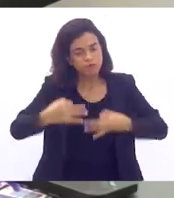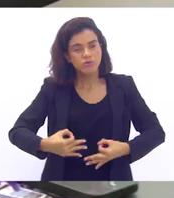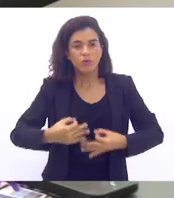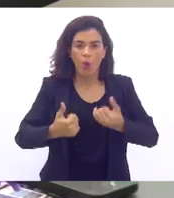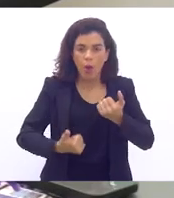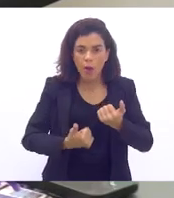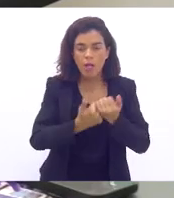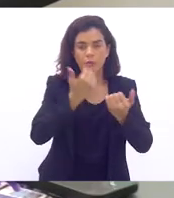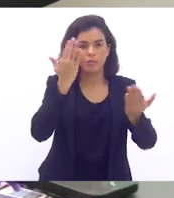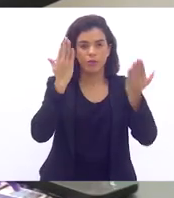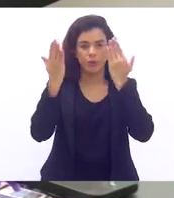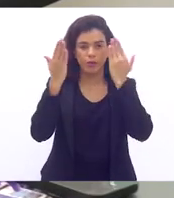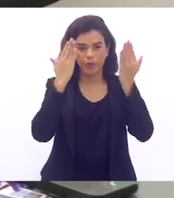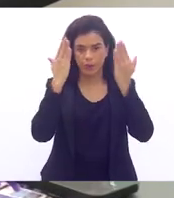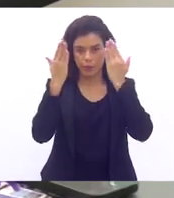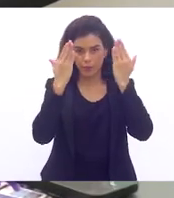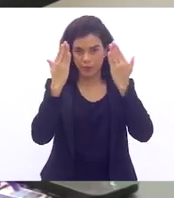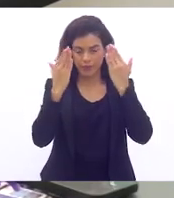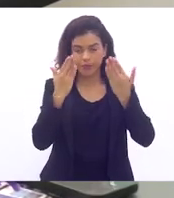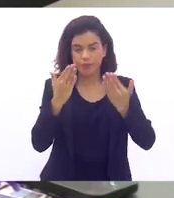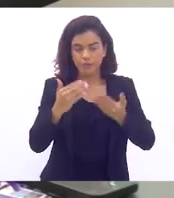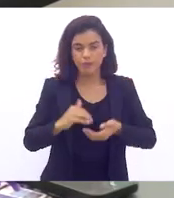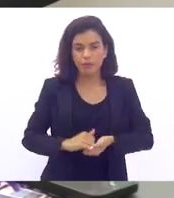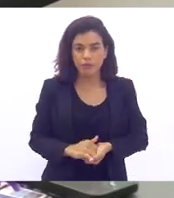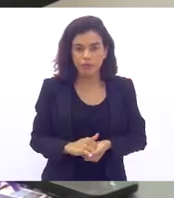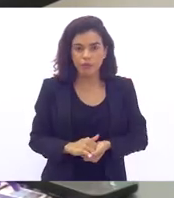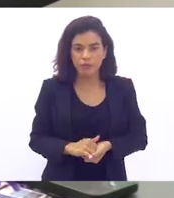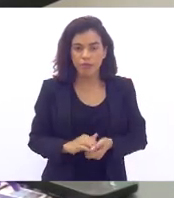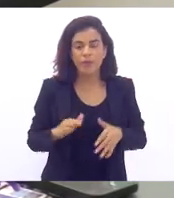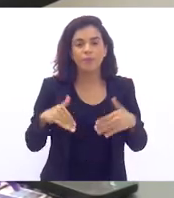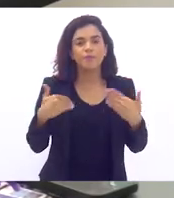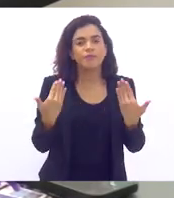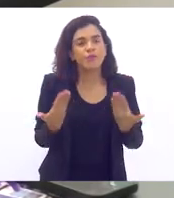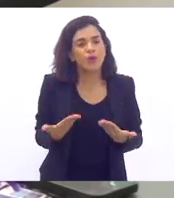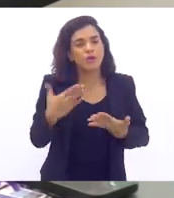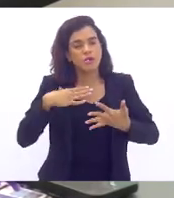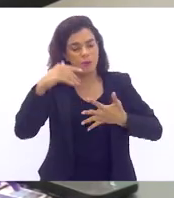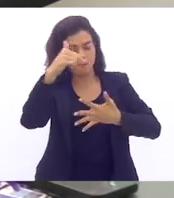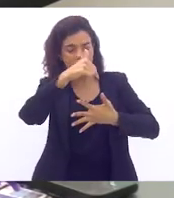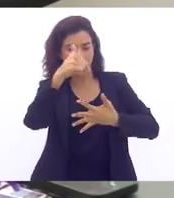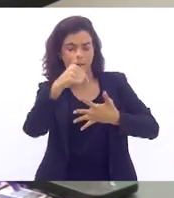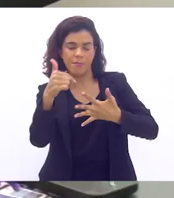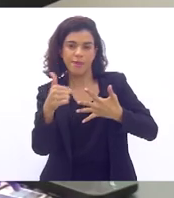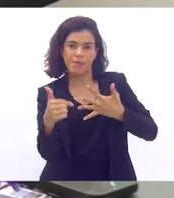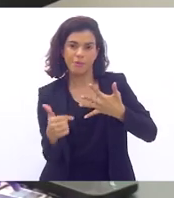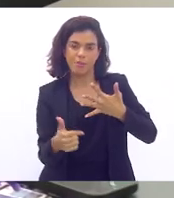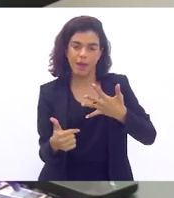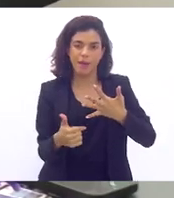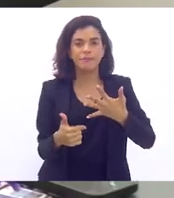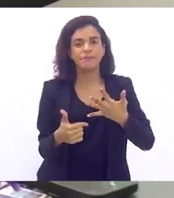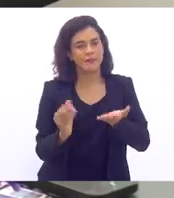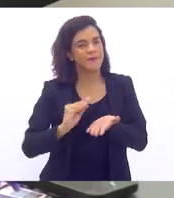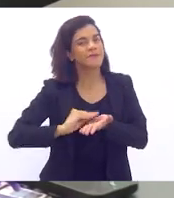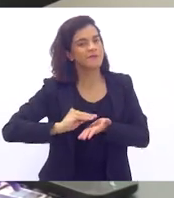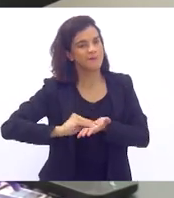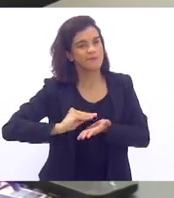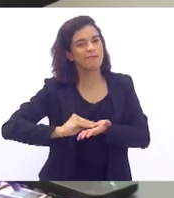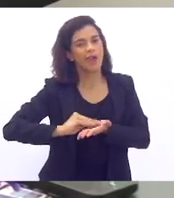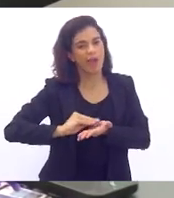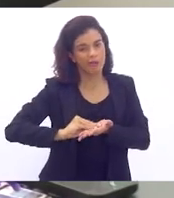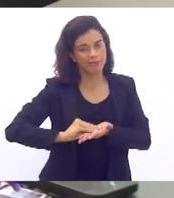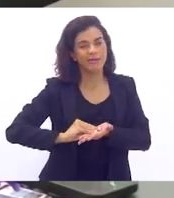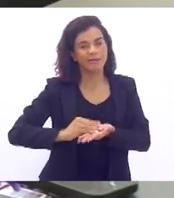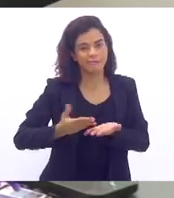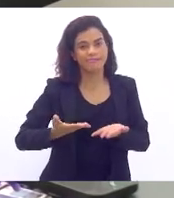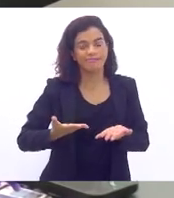psicológico então nós temos uma série de fatores que é óbvio que carecem o tratamento da doença